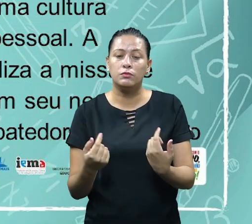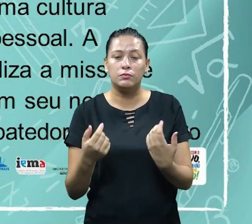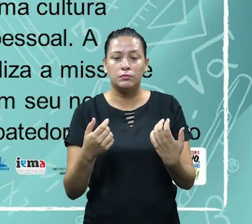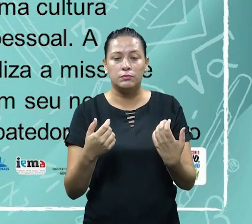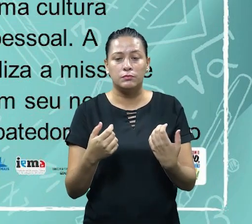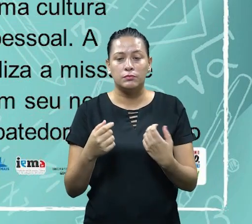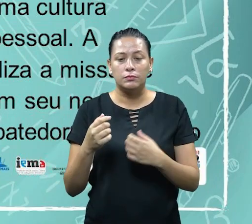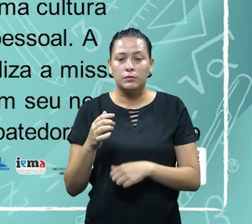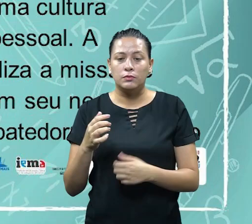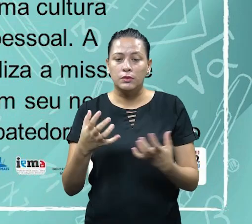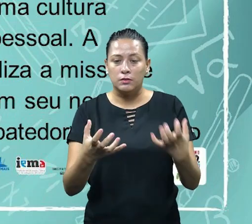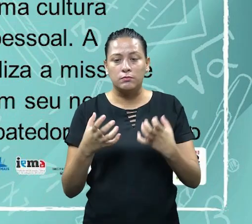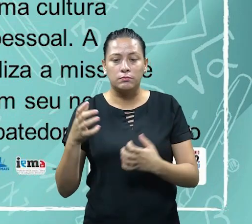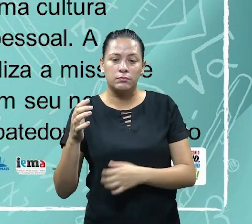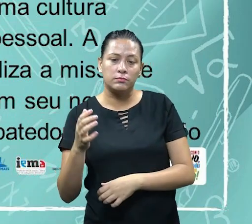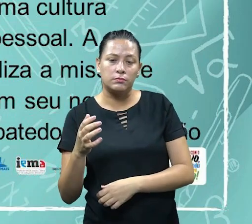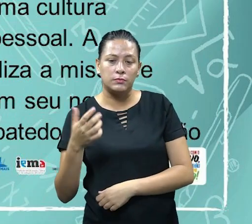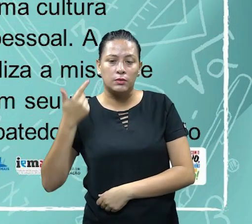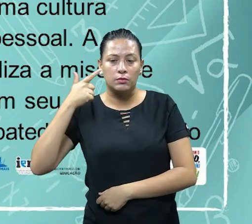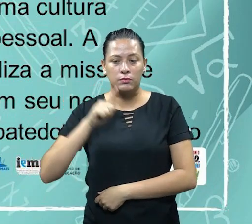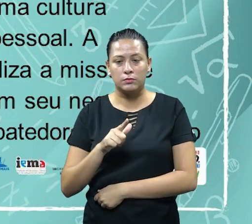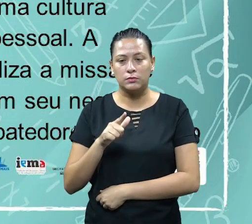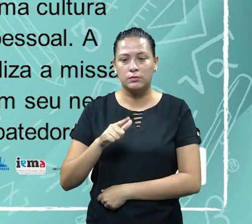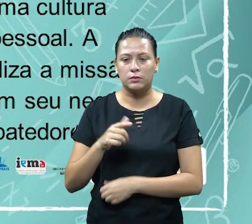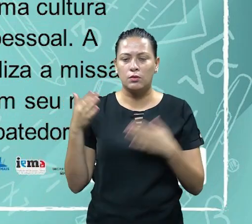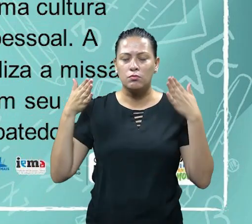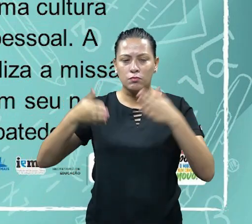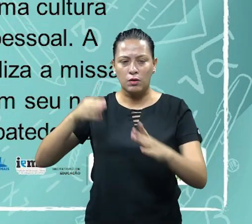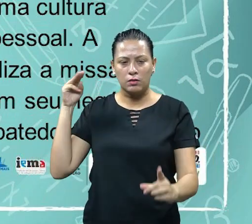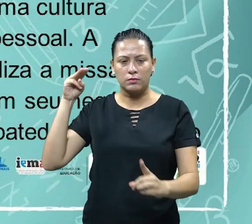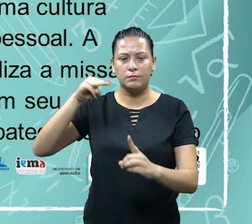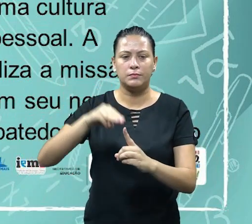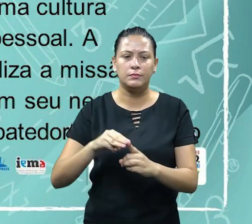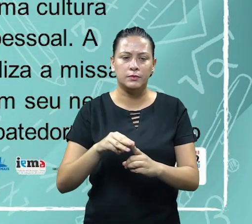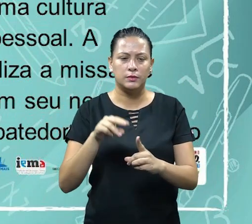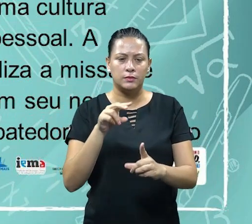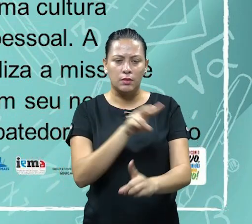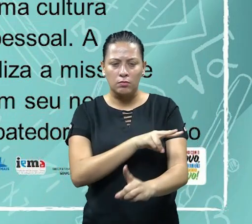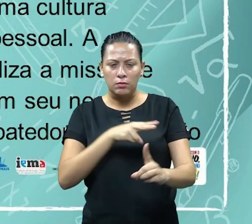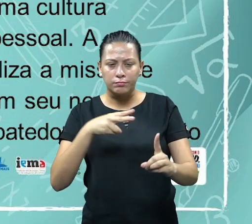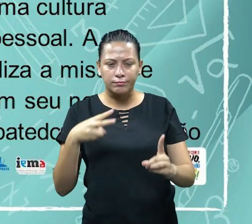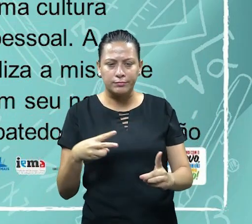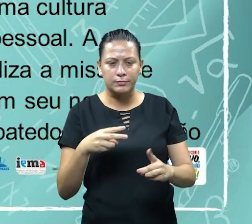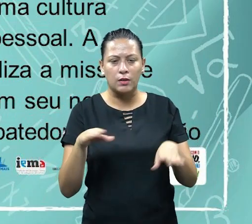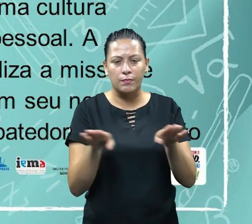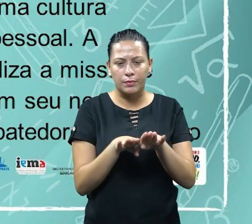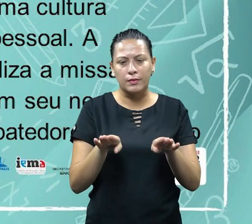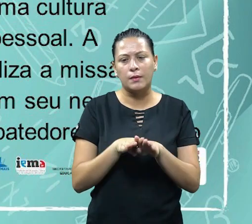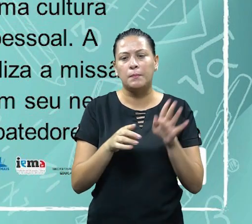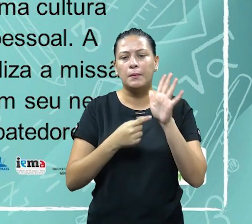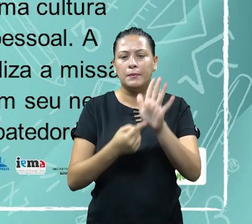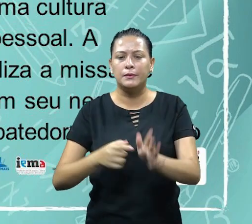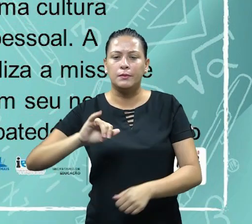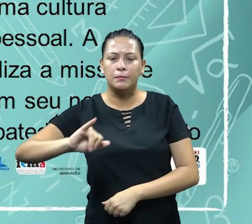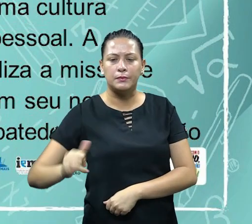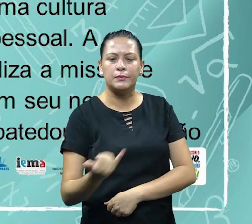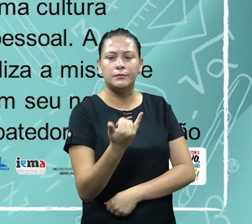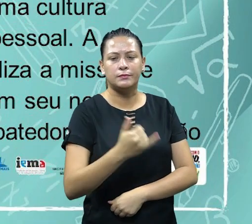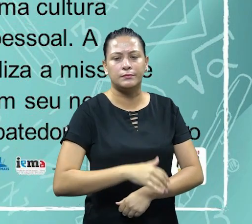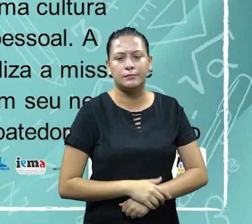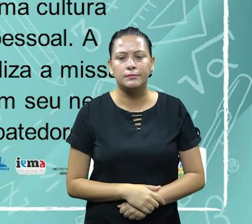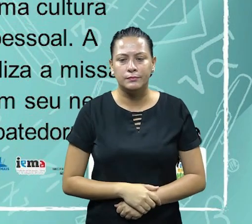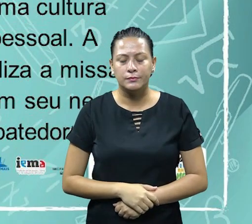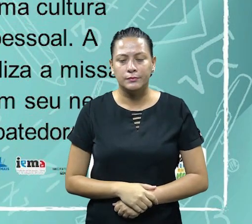crescimento que fortaleçam o seu negócio. Pessoas são parceiros e colaboradores, não funcionários batedores de cartão de ponto. Olha essa frase final. Pessoas